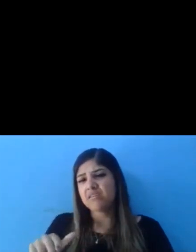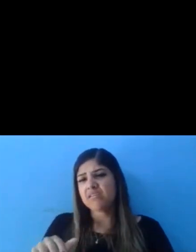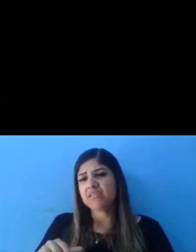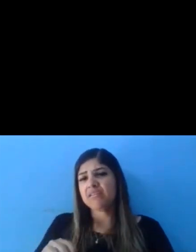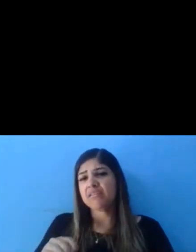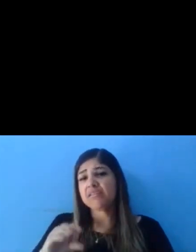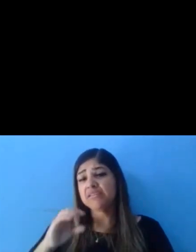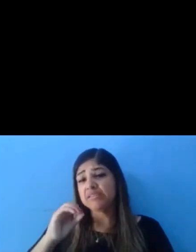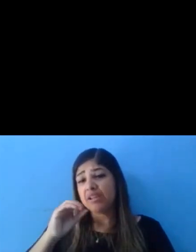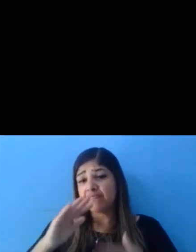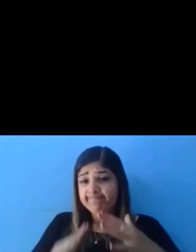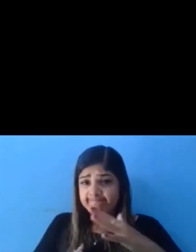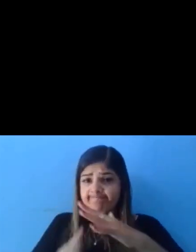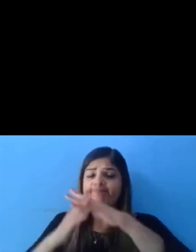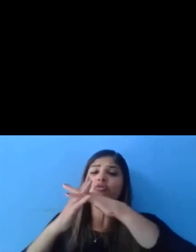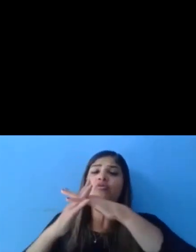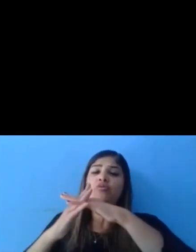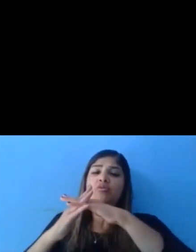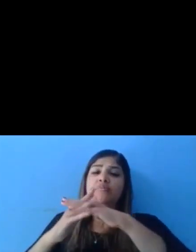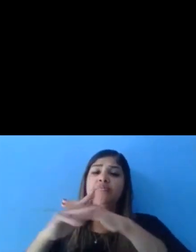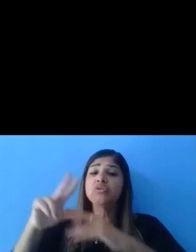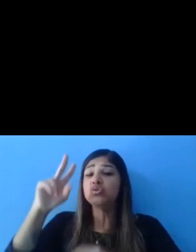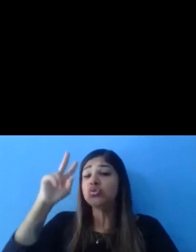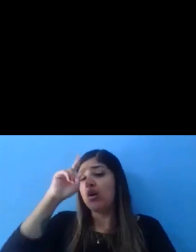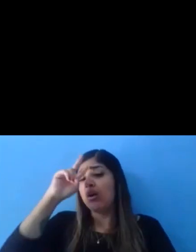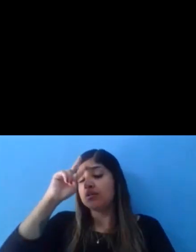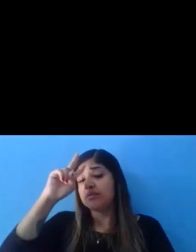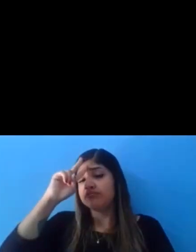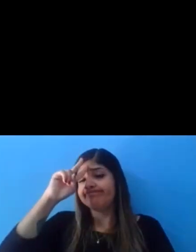que é de histórias de empreendedores. Para mim, história de empreendedor